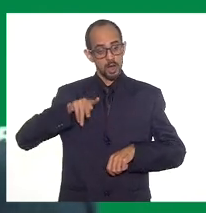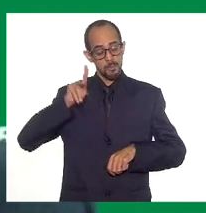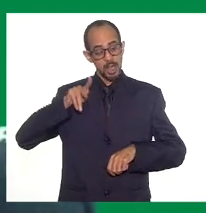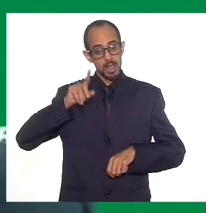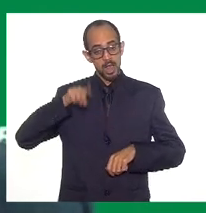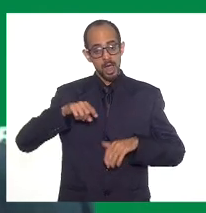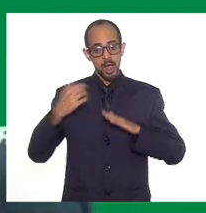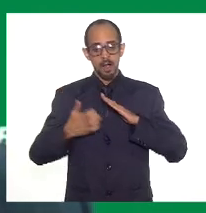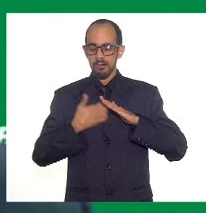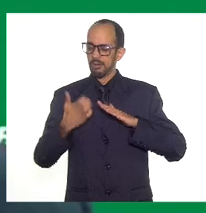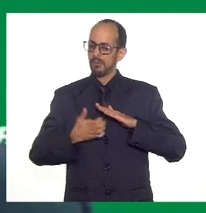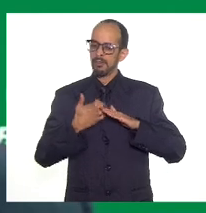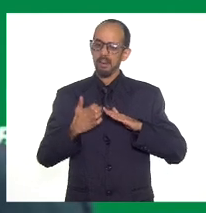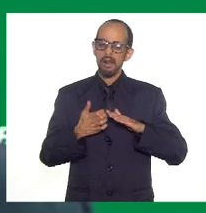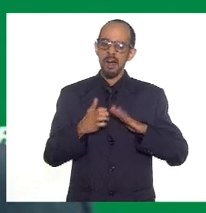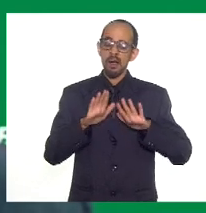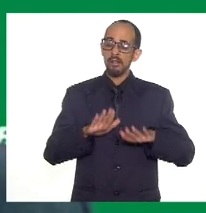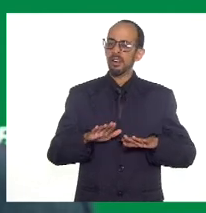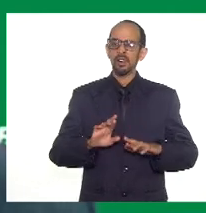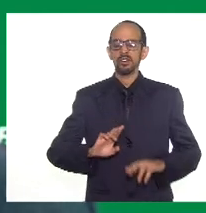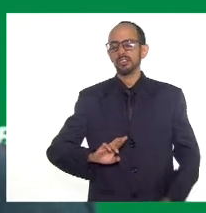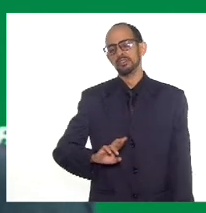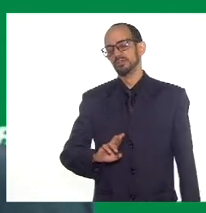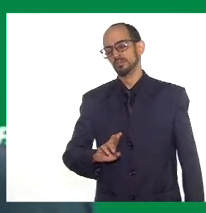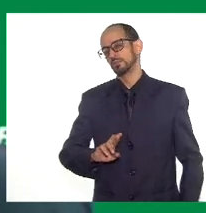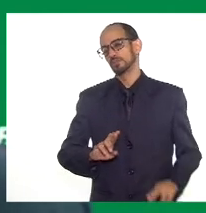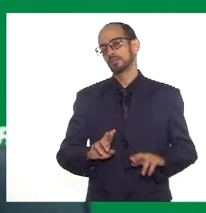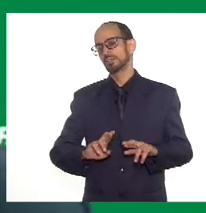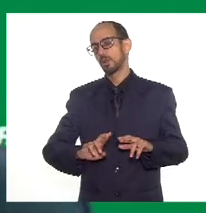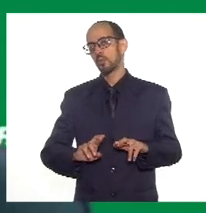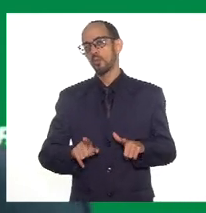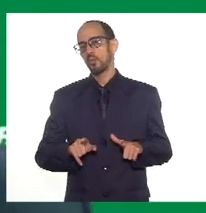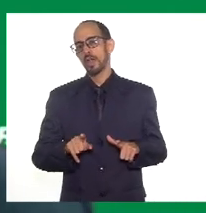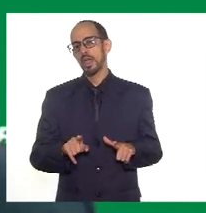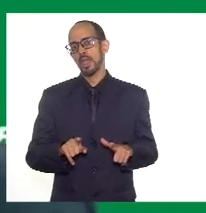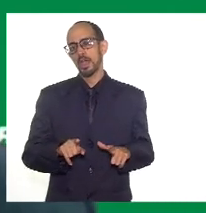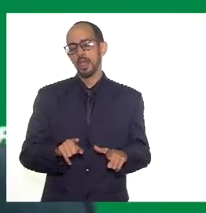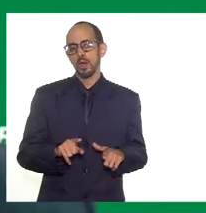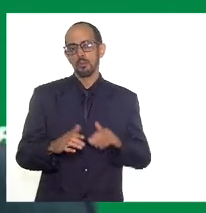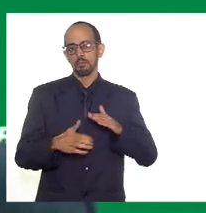mas não é uma entidade de classe,